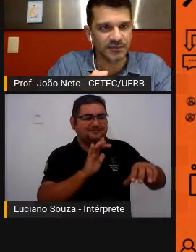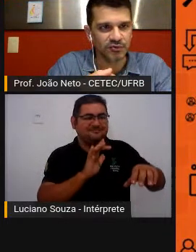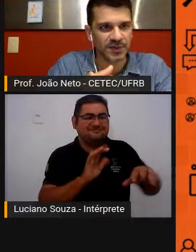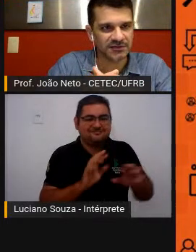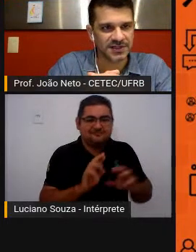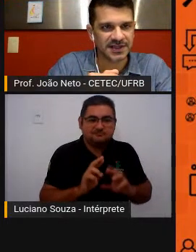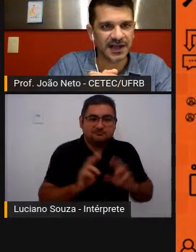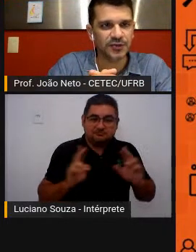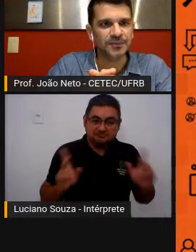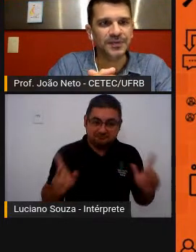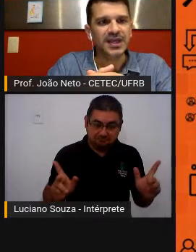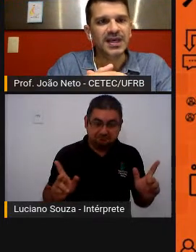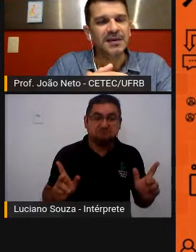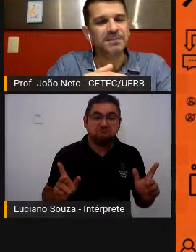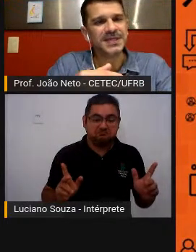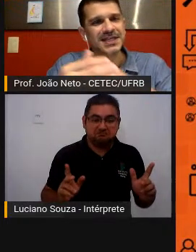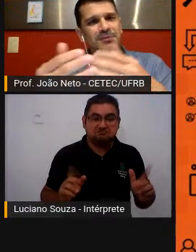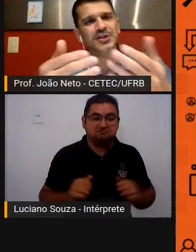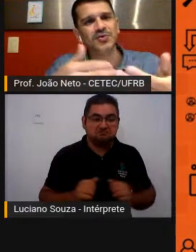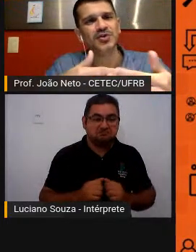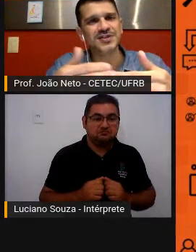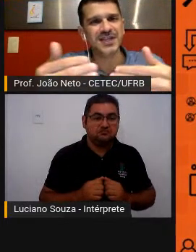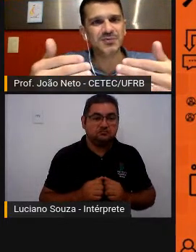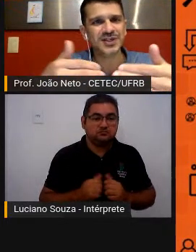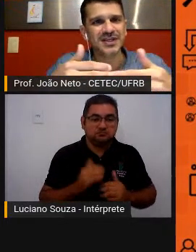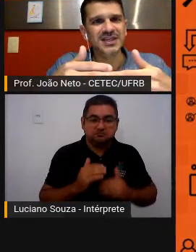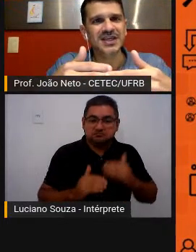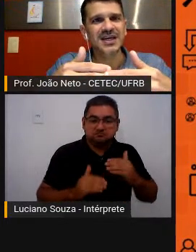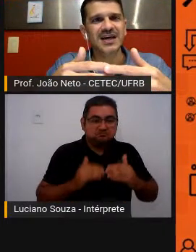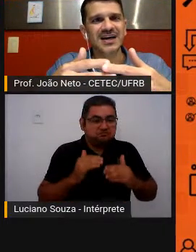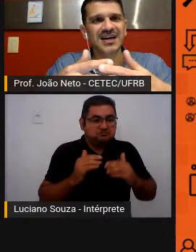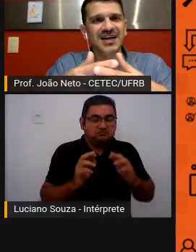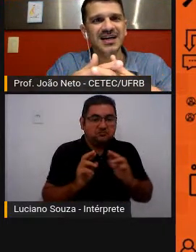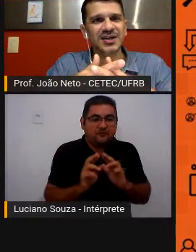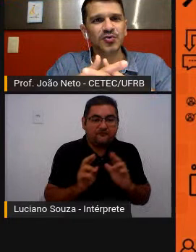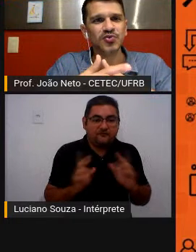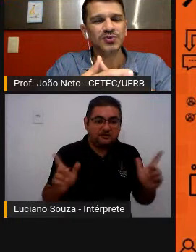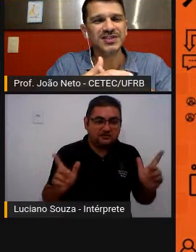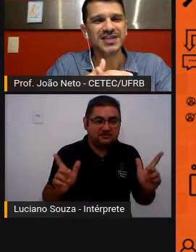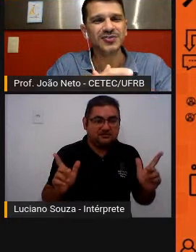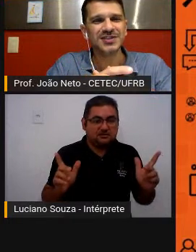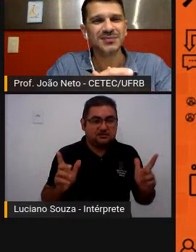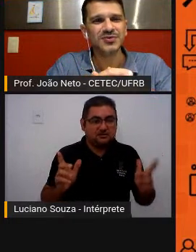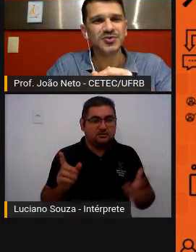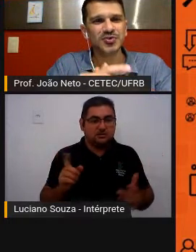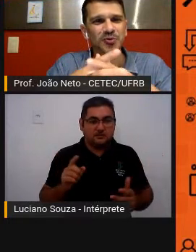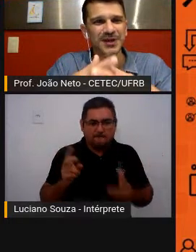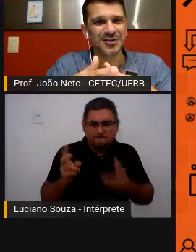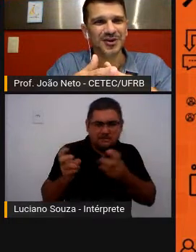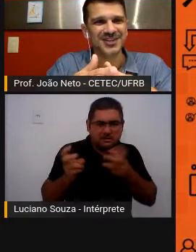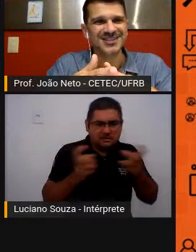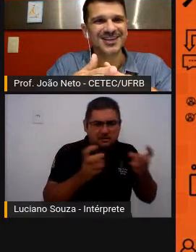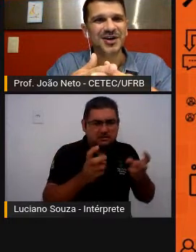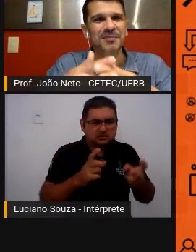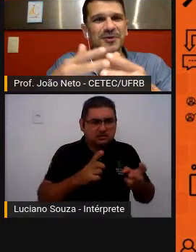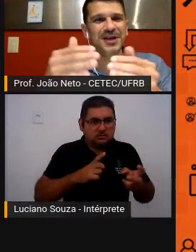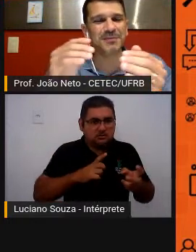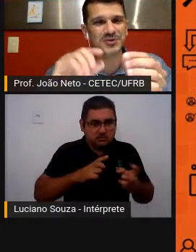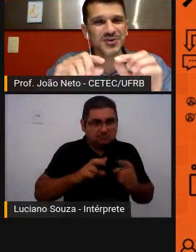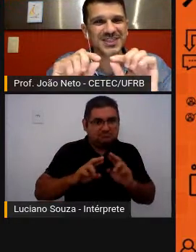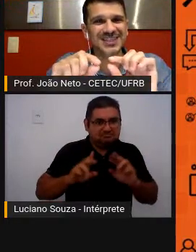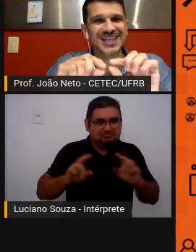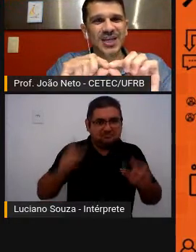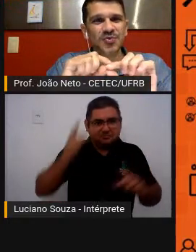muito mais muito mais avançado percebo então que nós temos aí a Eu costumo dizer que nós temos super-heróis